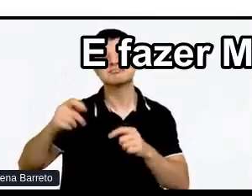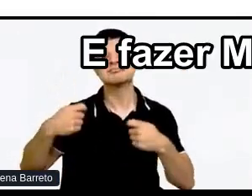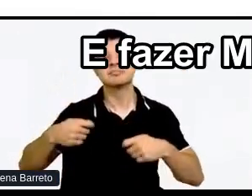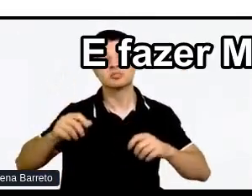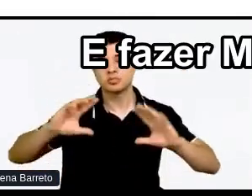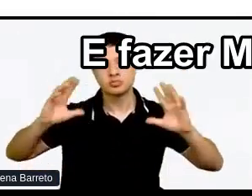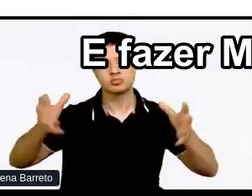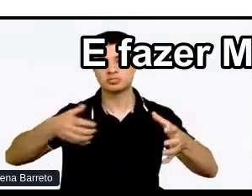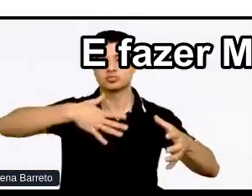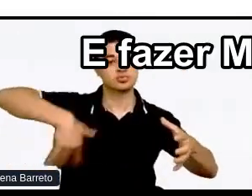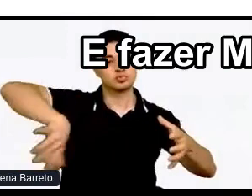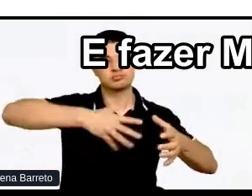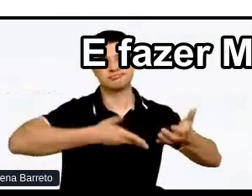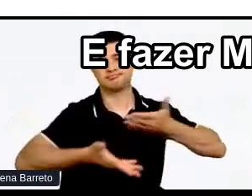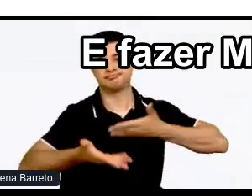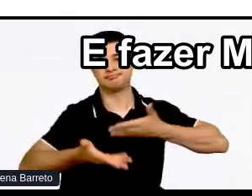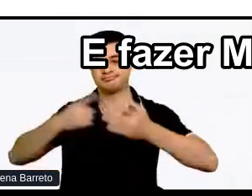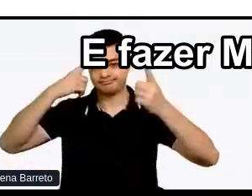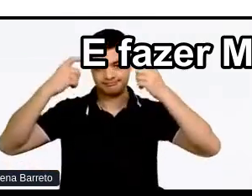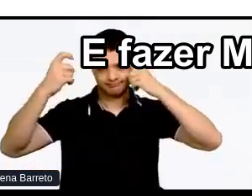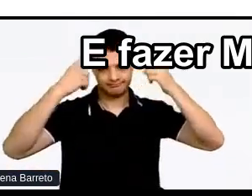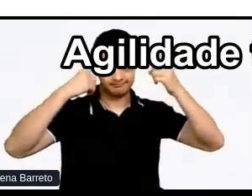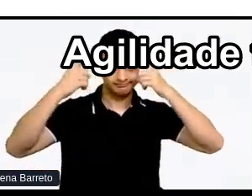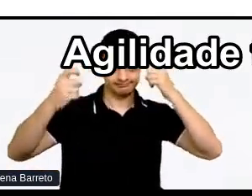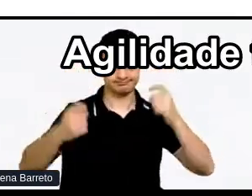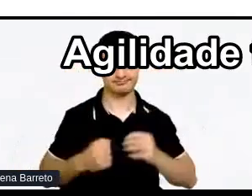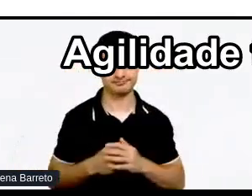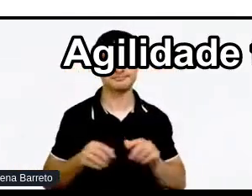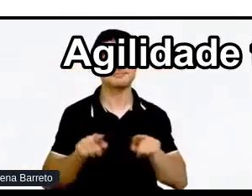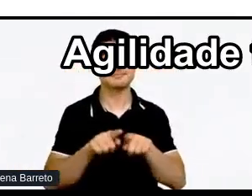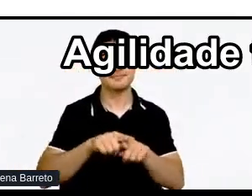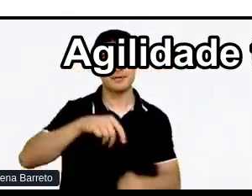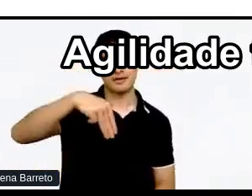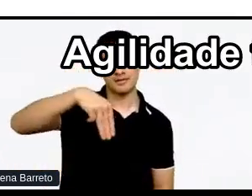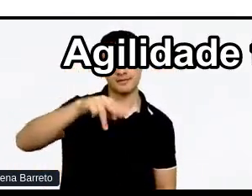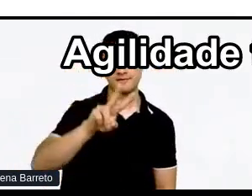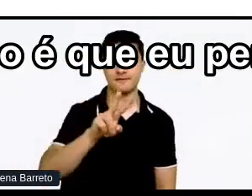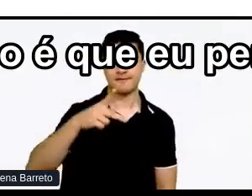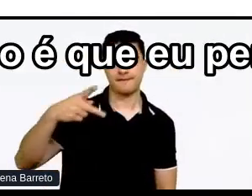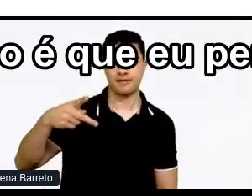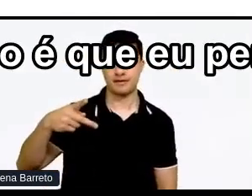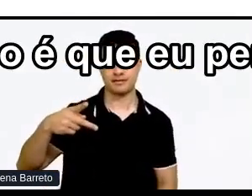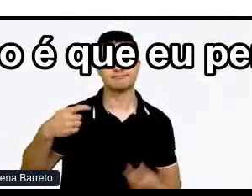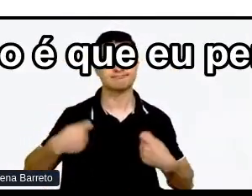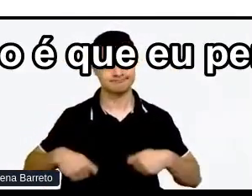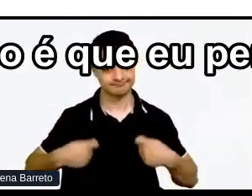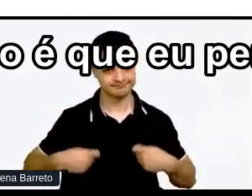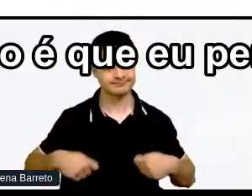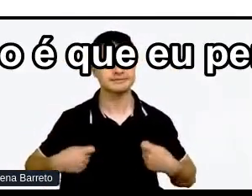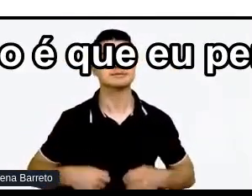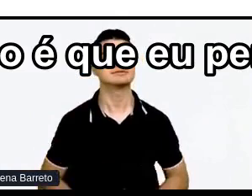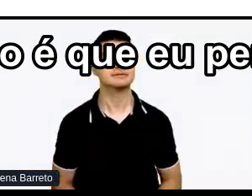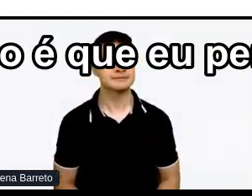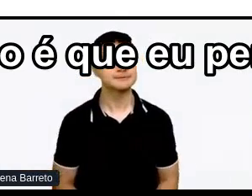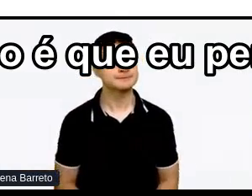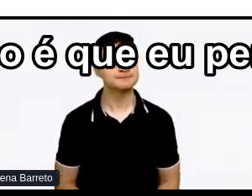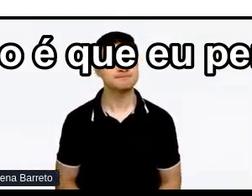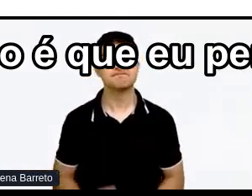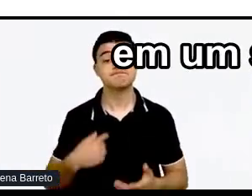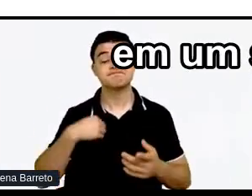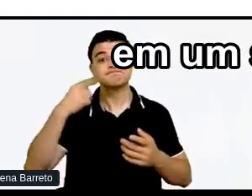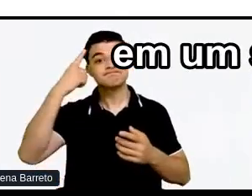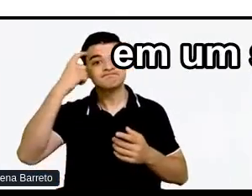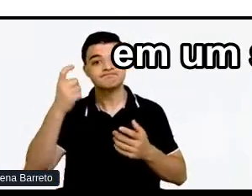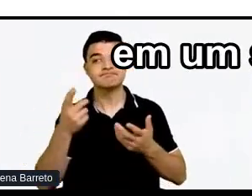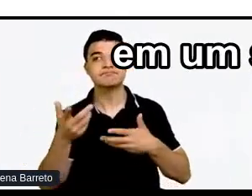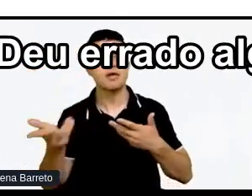todo. E fazer MVPs, gente. Né? A agilidade traz o quê? Como é que eu penso em um